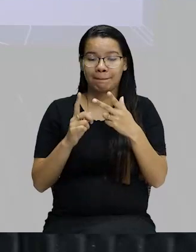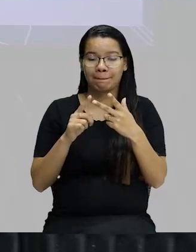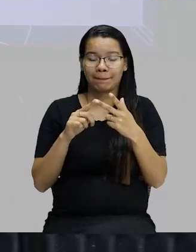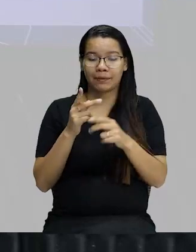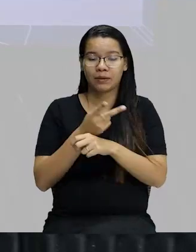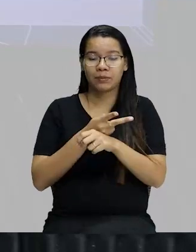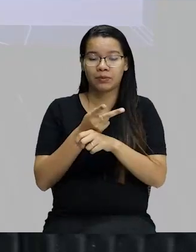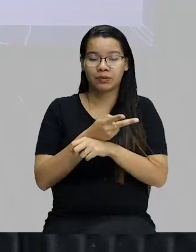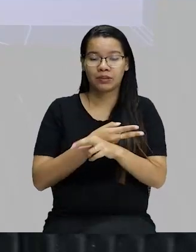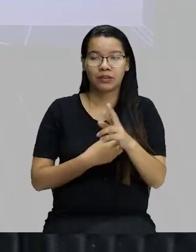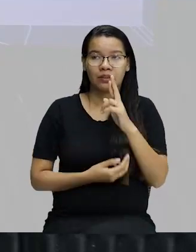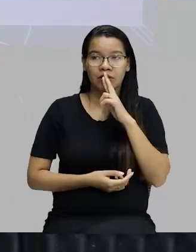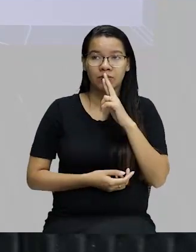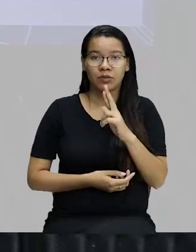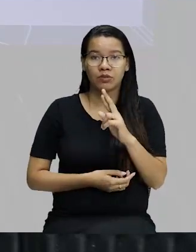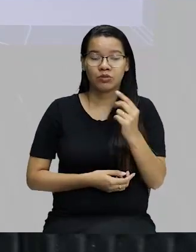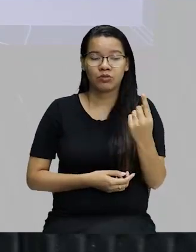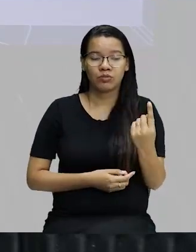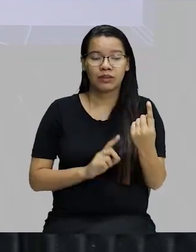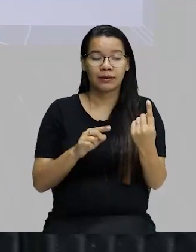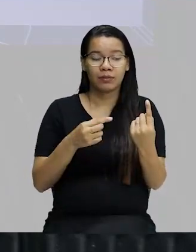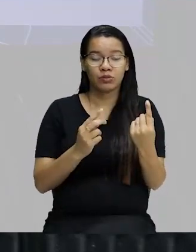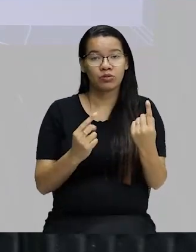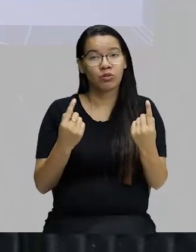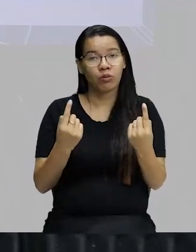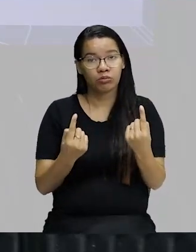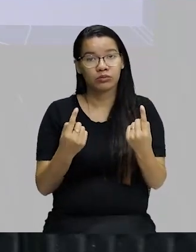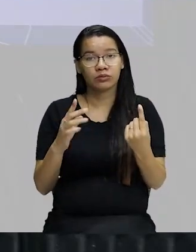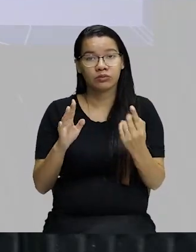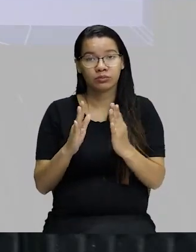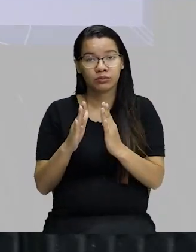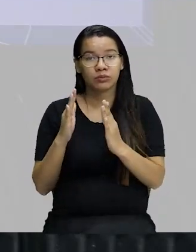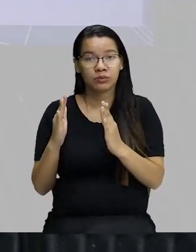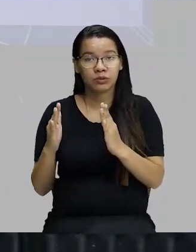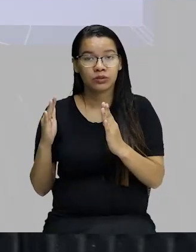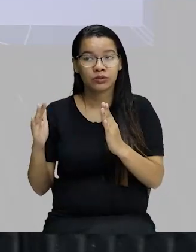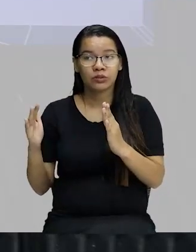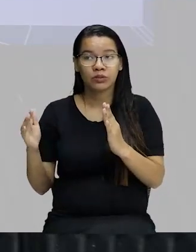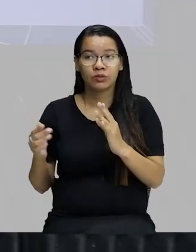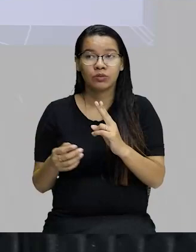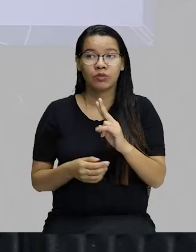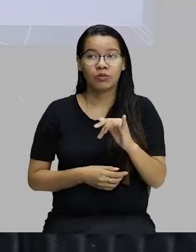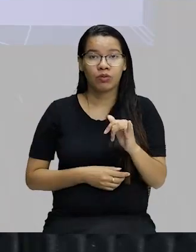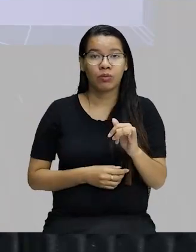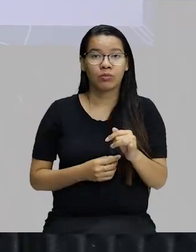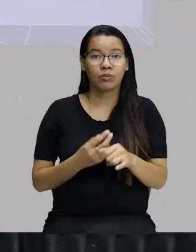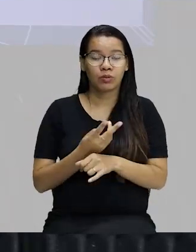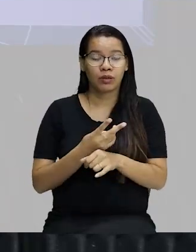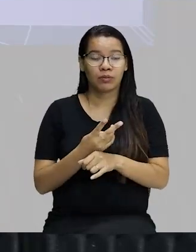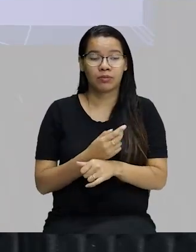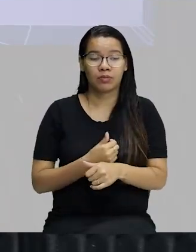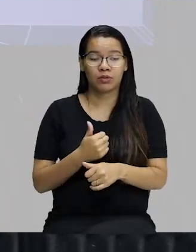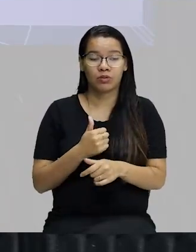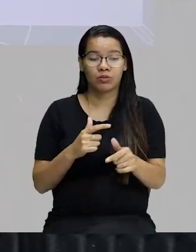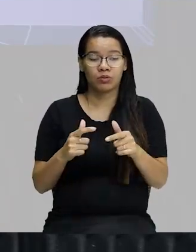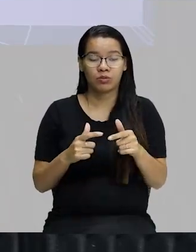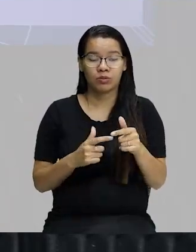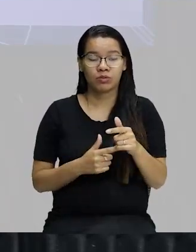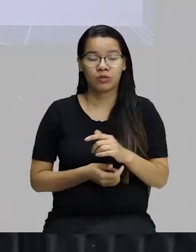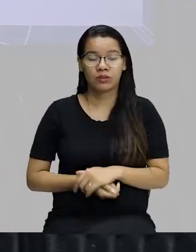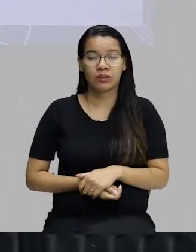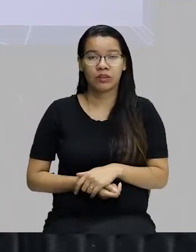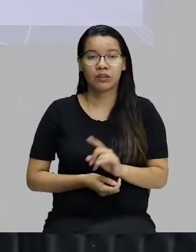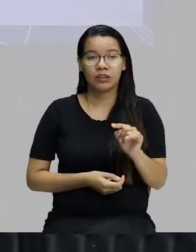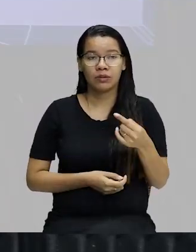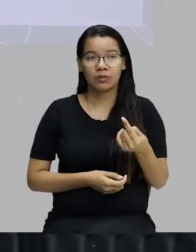Procurar respostas uma de cada vez. Então, se quer saber o local, eu vou procurar primeiro o nome de um lugar. Se quer saber uma data, aí